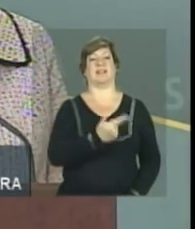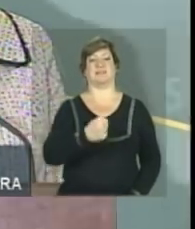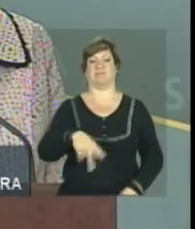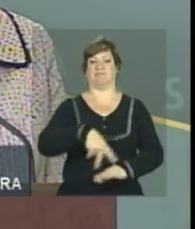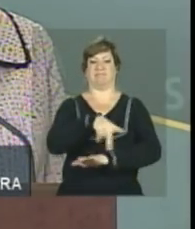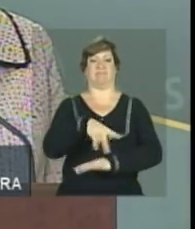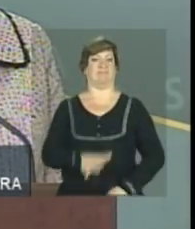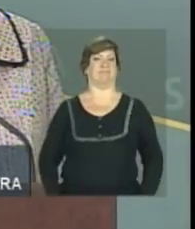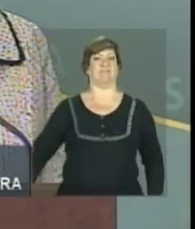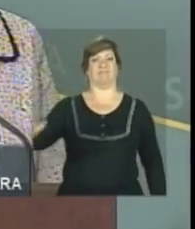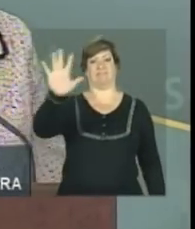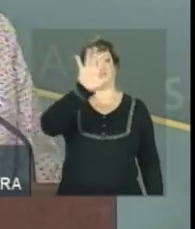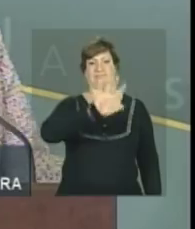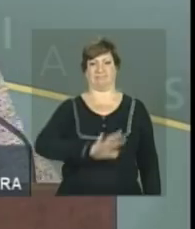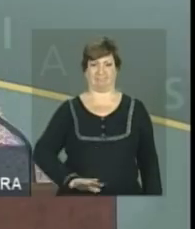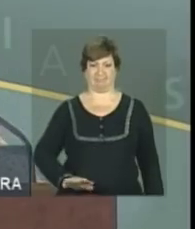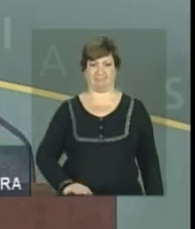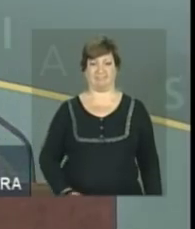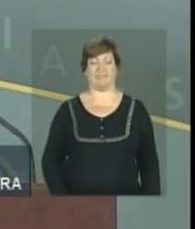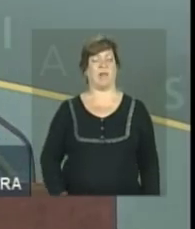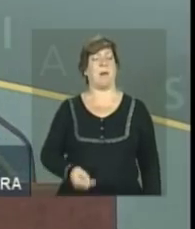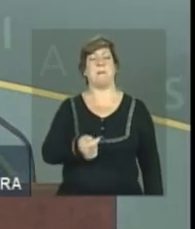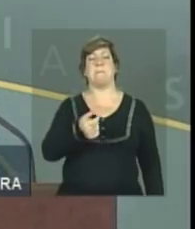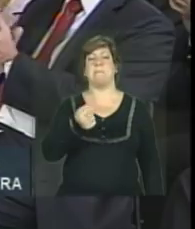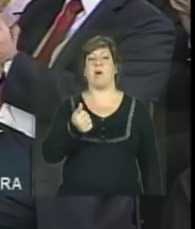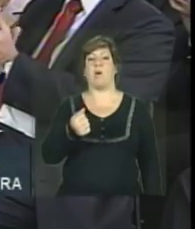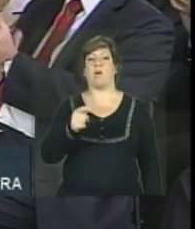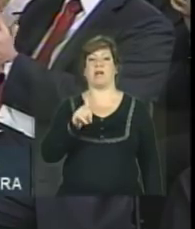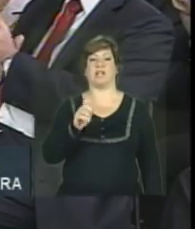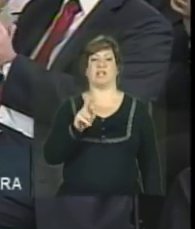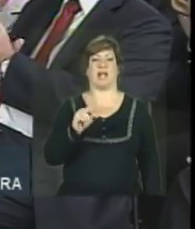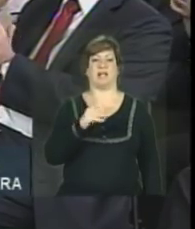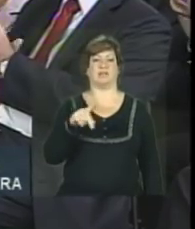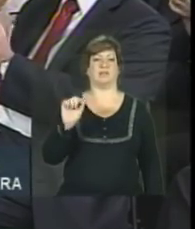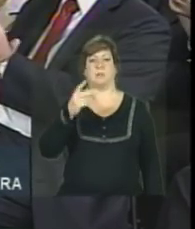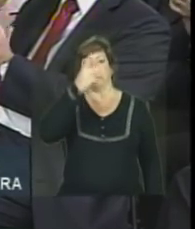nação. Poucas gerações.